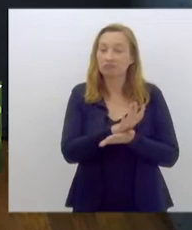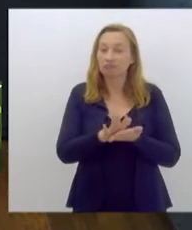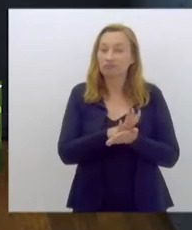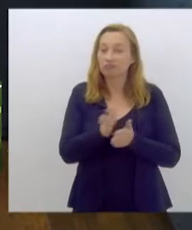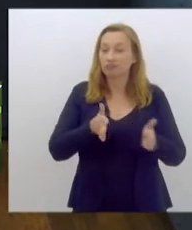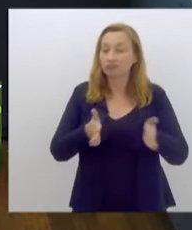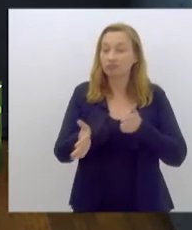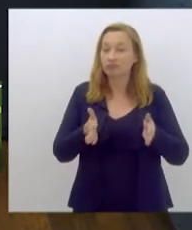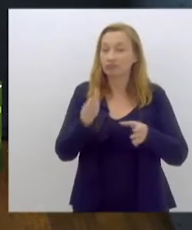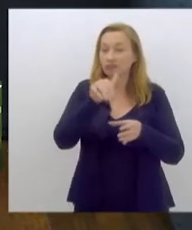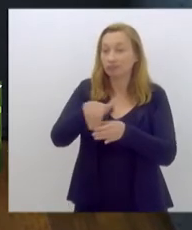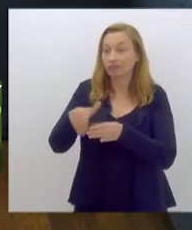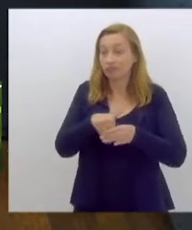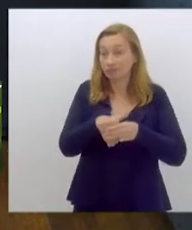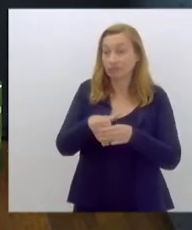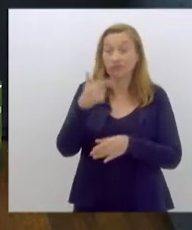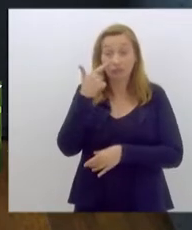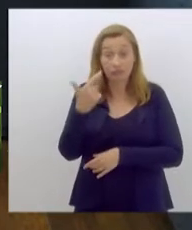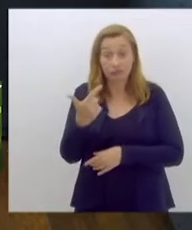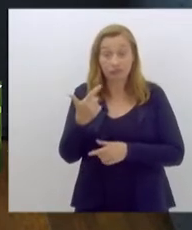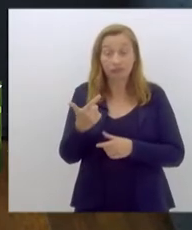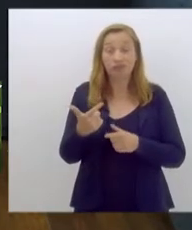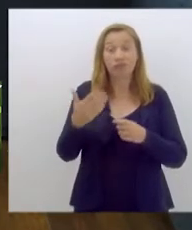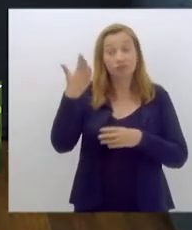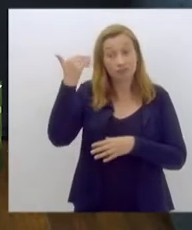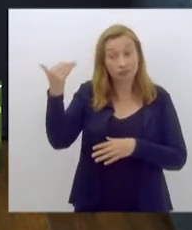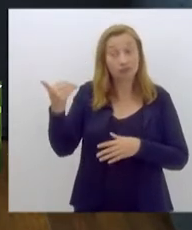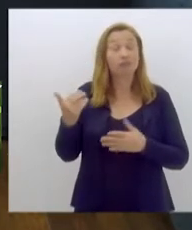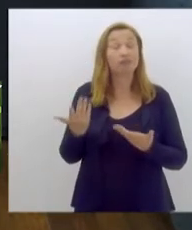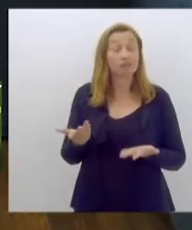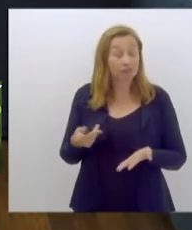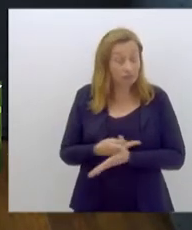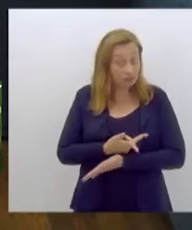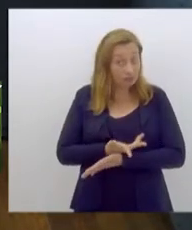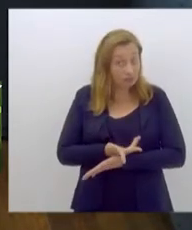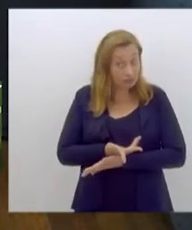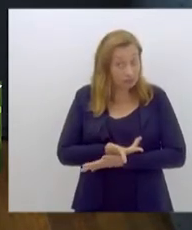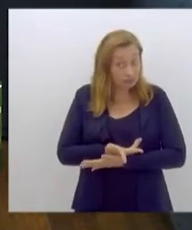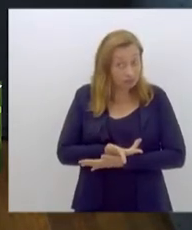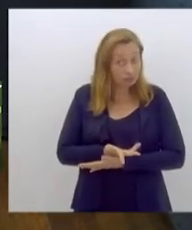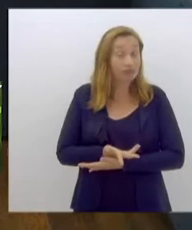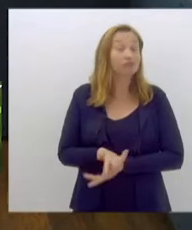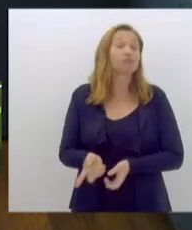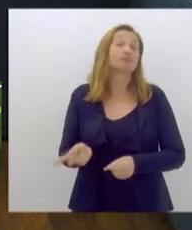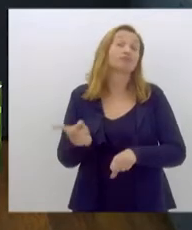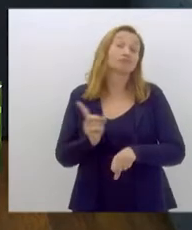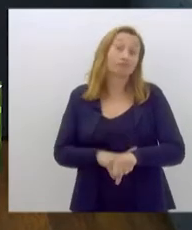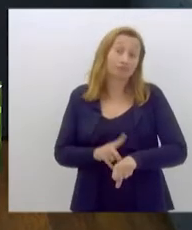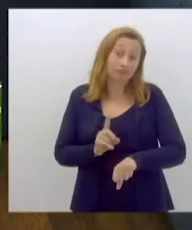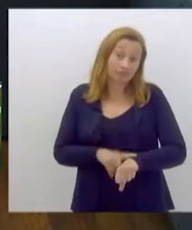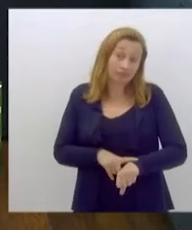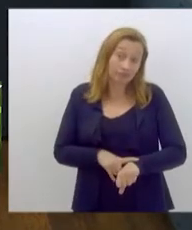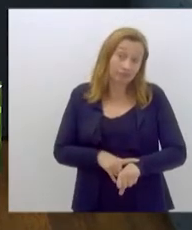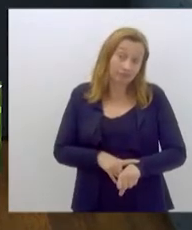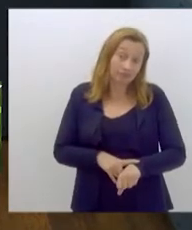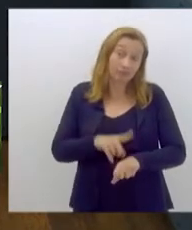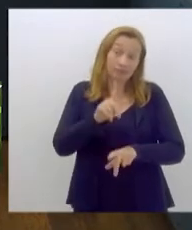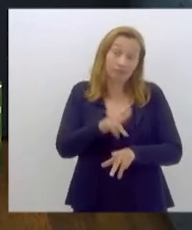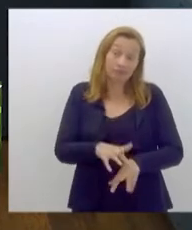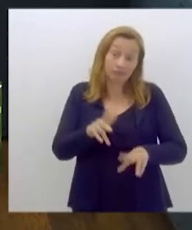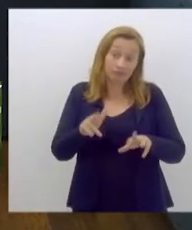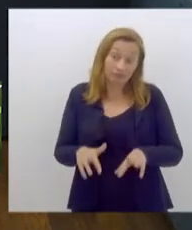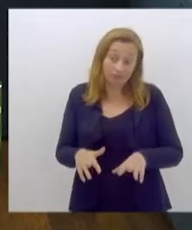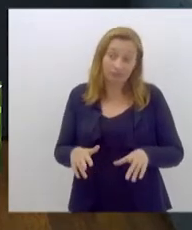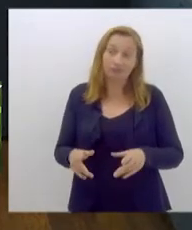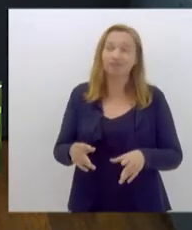período eleitoral, visto a grande polêmica que iria se abrir naquele momento, pelas diversas